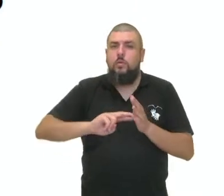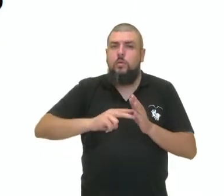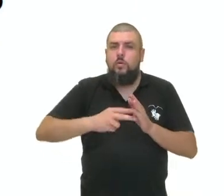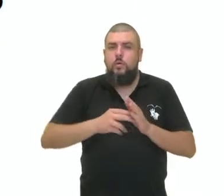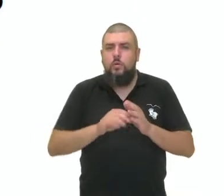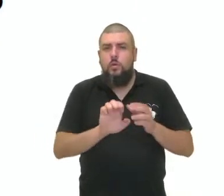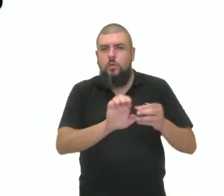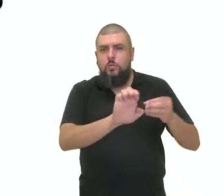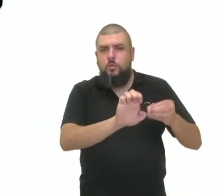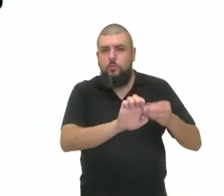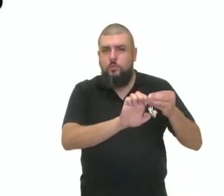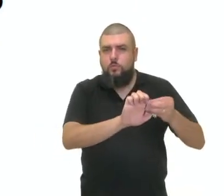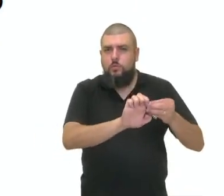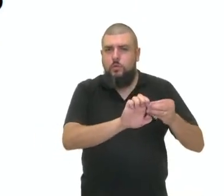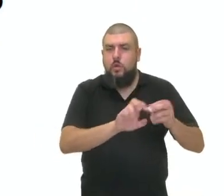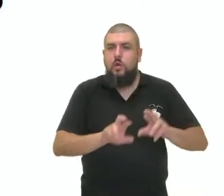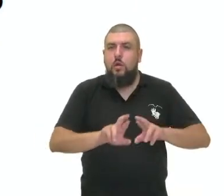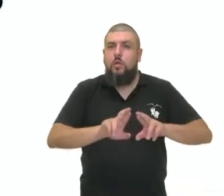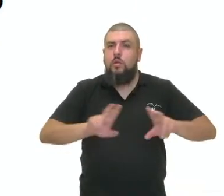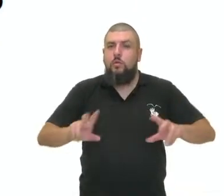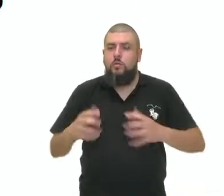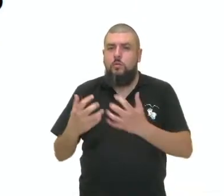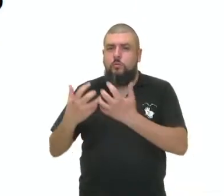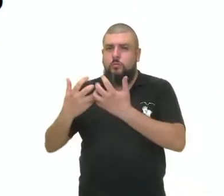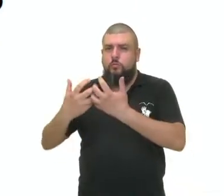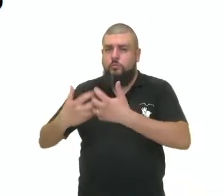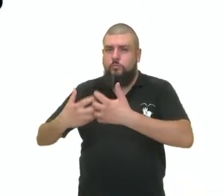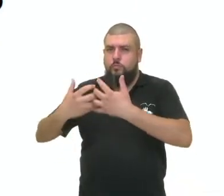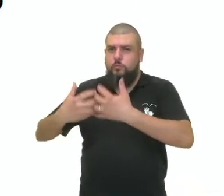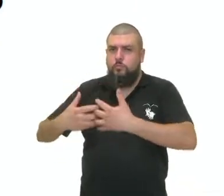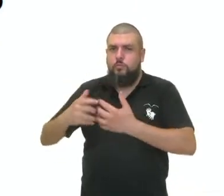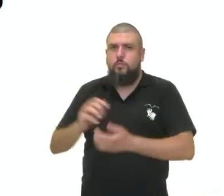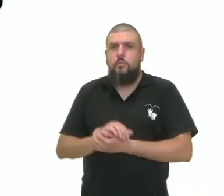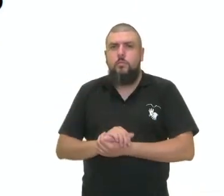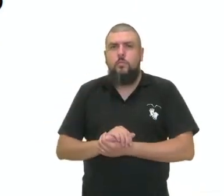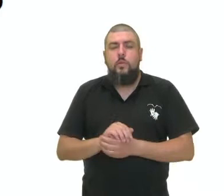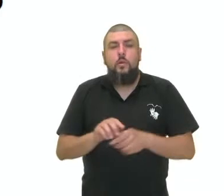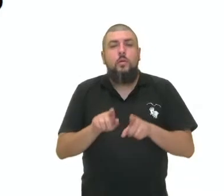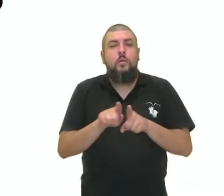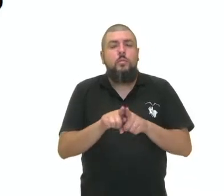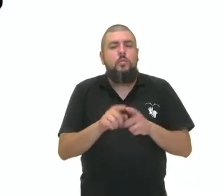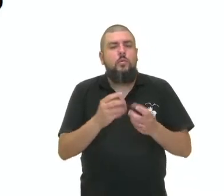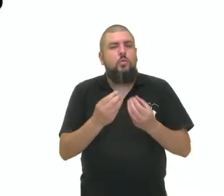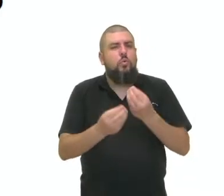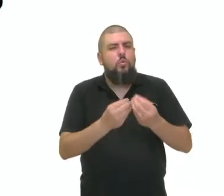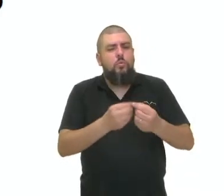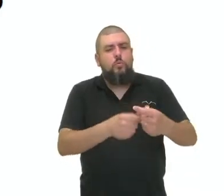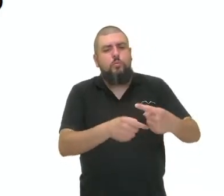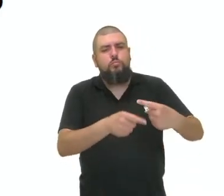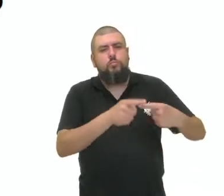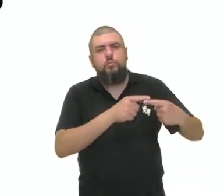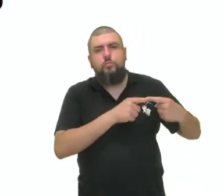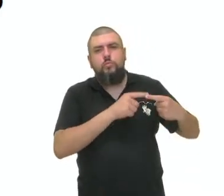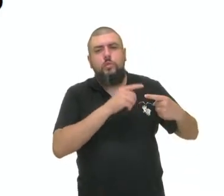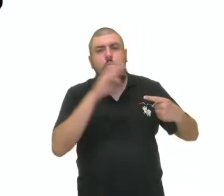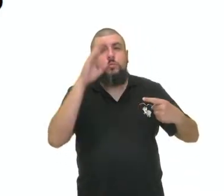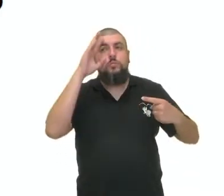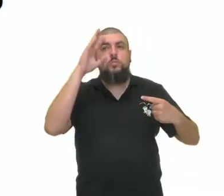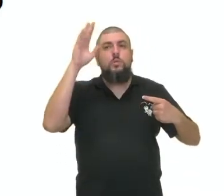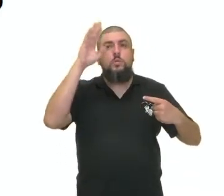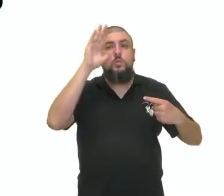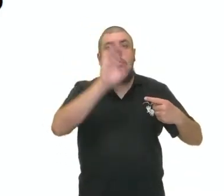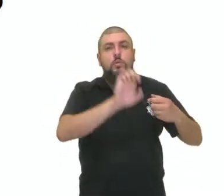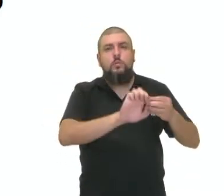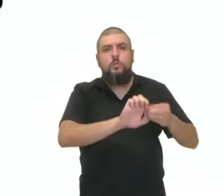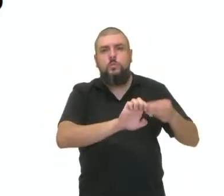e racionalismo, conhecer as origens das ideias empiristas e apresentar as principais